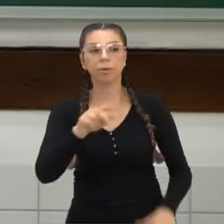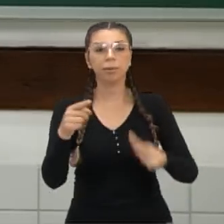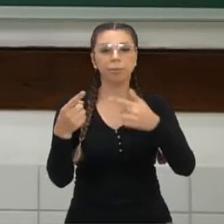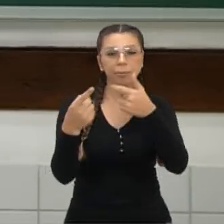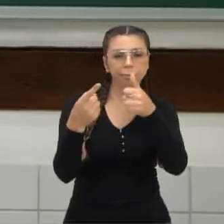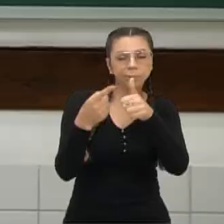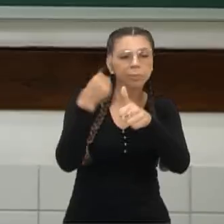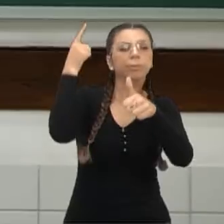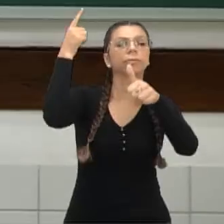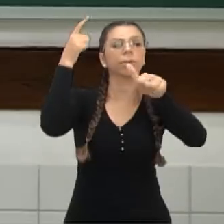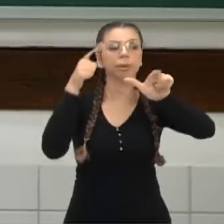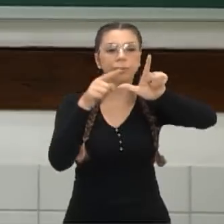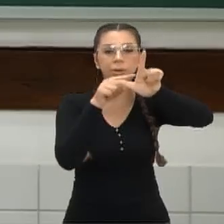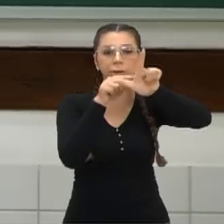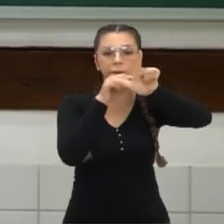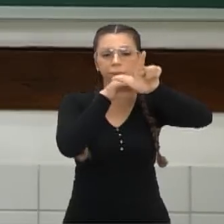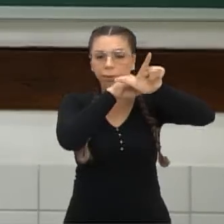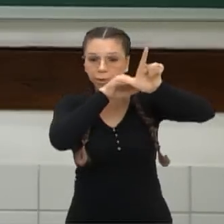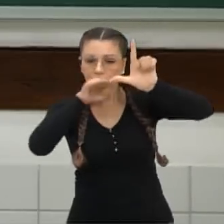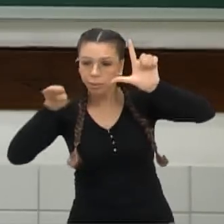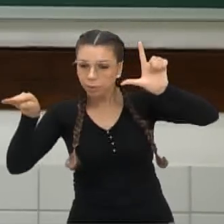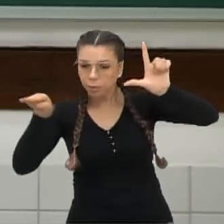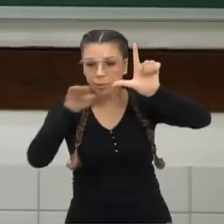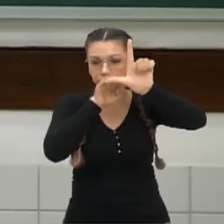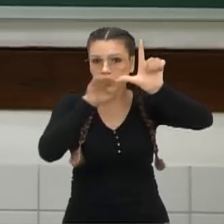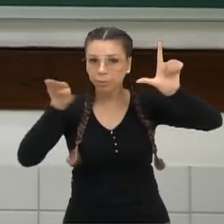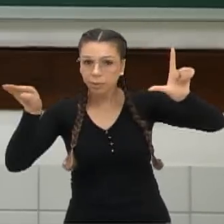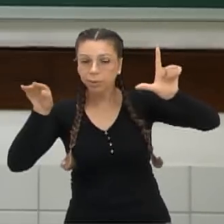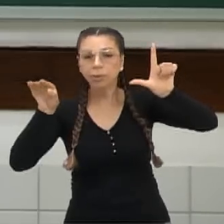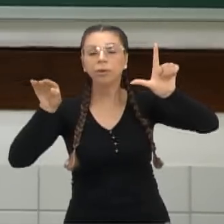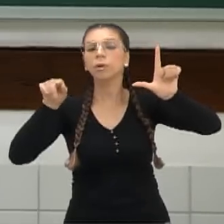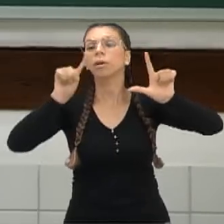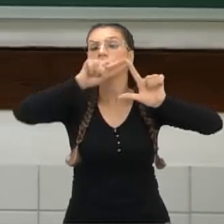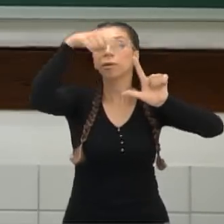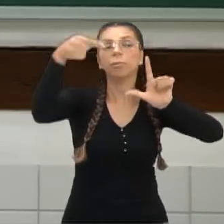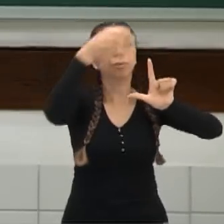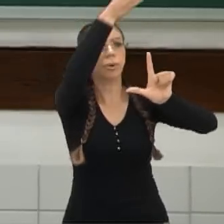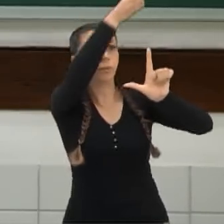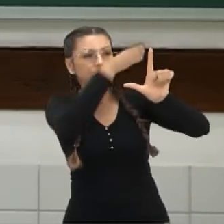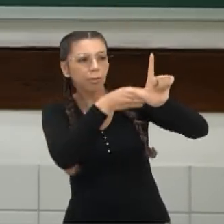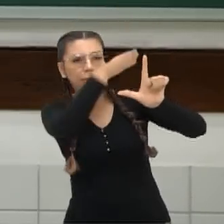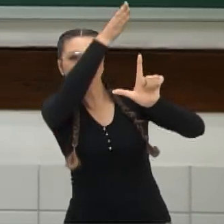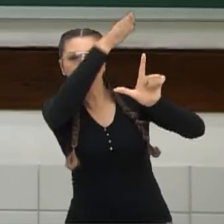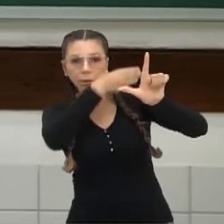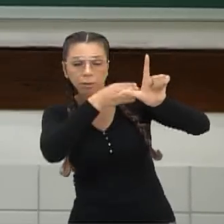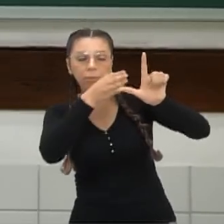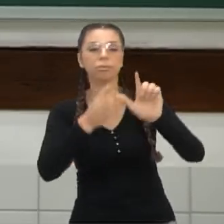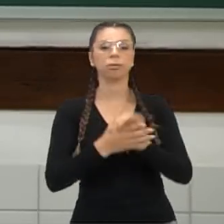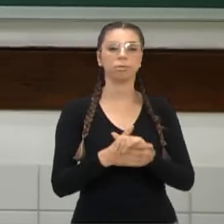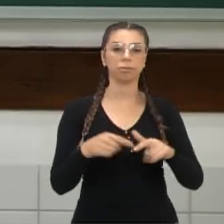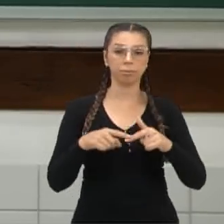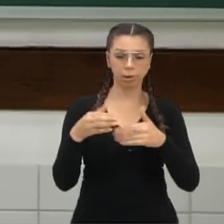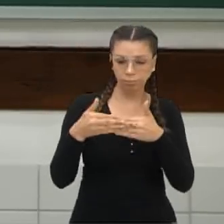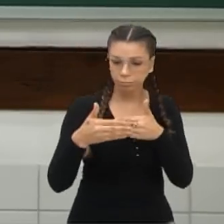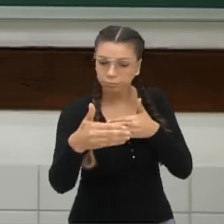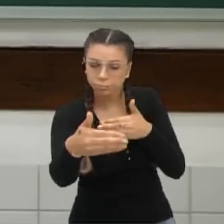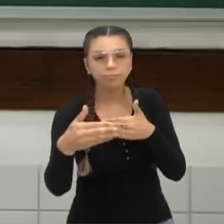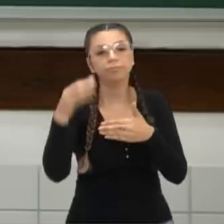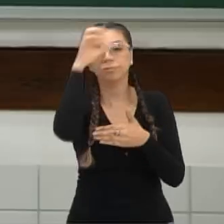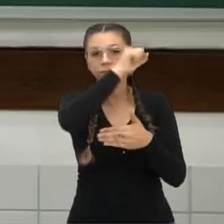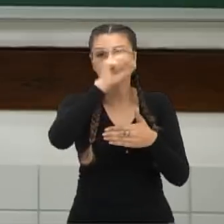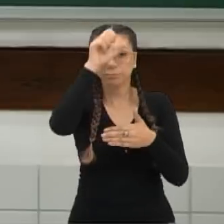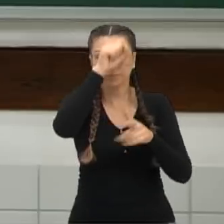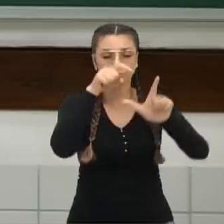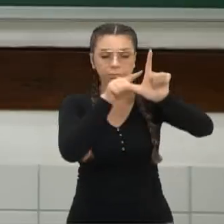horizontal, depois olha a coordenada do eixo vertical. Tudo bem? Mais para frente vocês vão aprender que